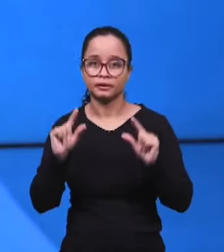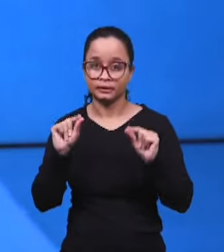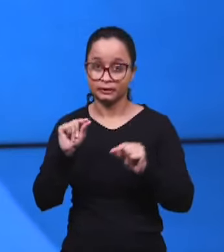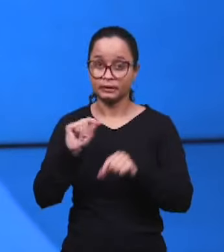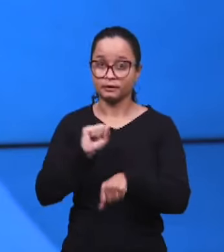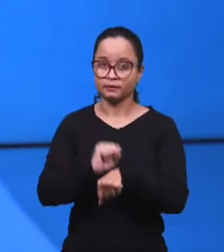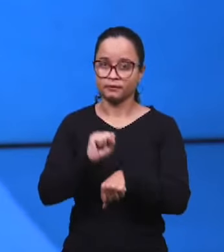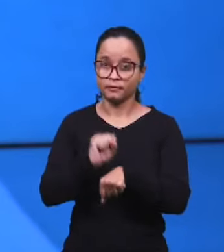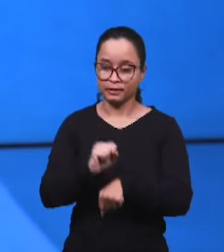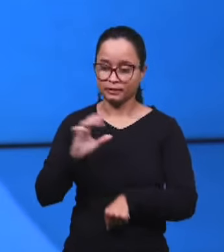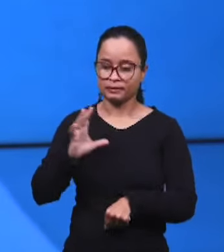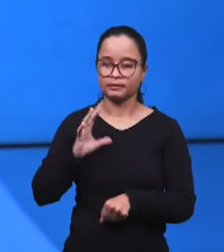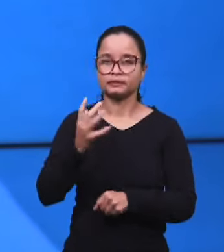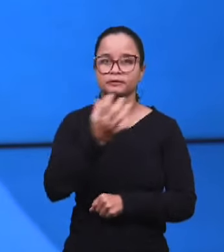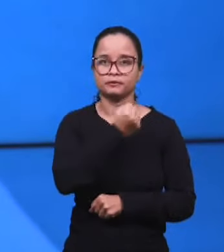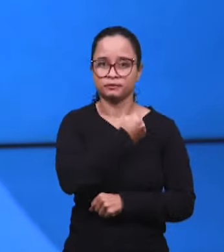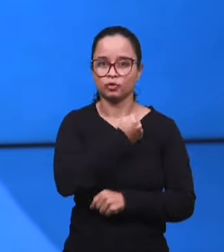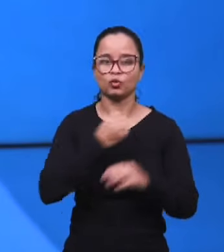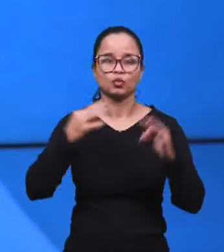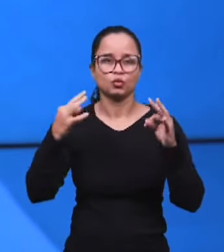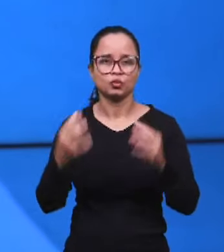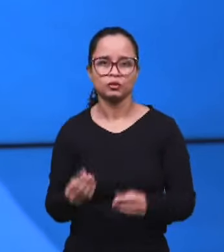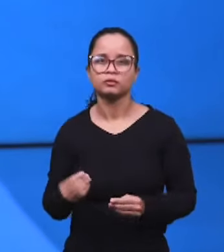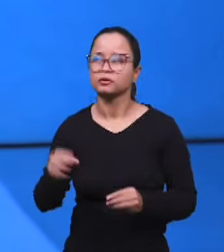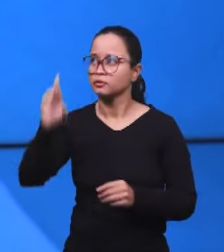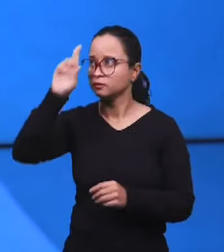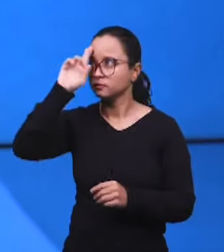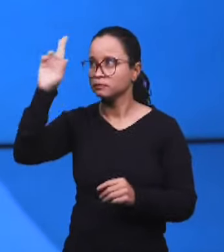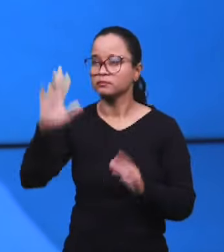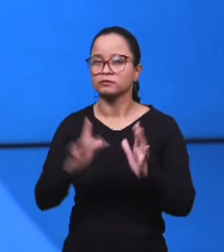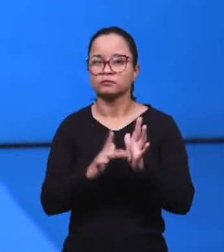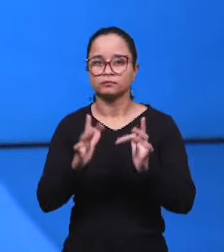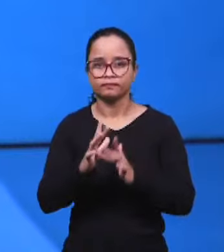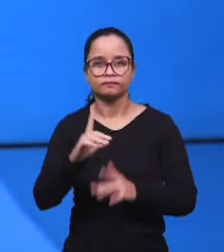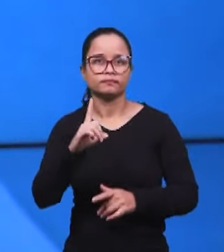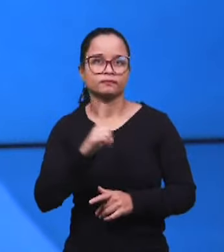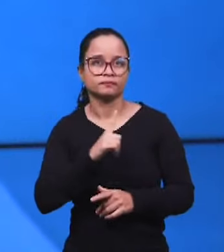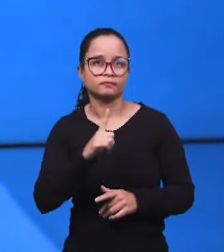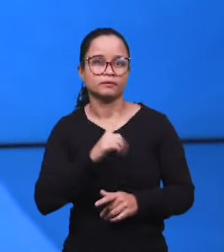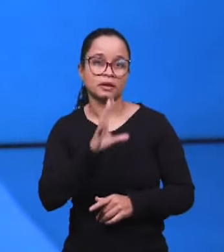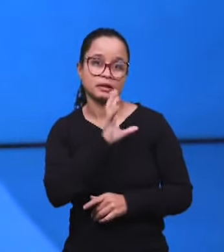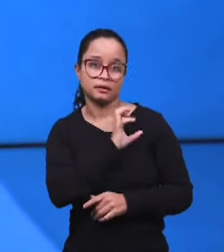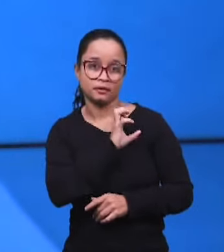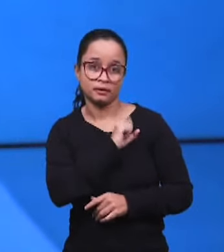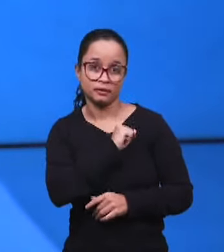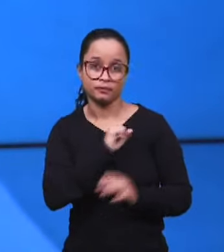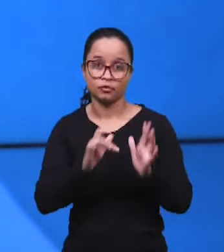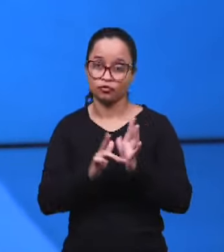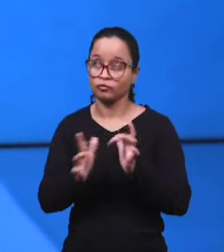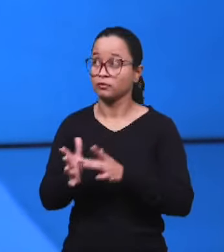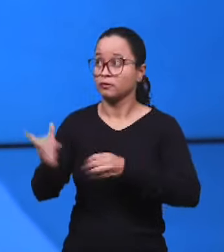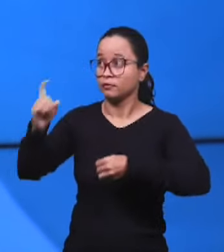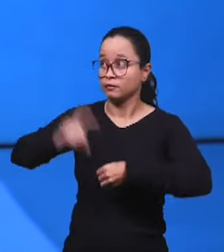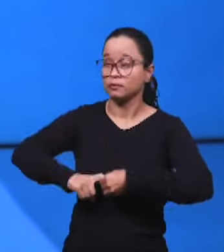da salvação, né? Aquele galardão que o Senhor Jesus tem para aqueles que amam a sua vinda e para aqueles que esperam pelo